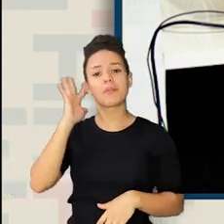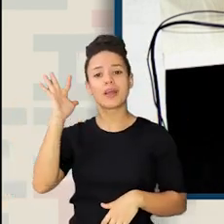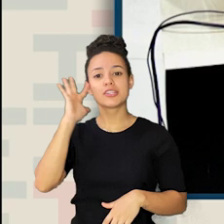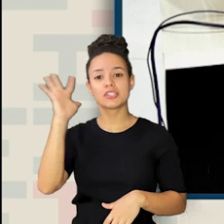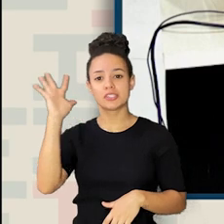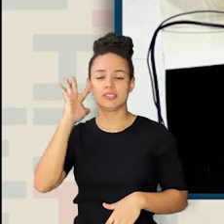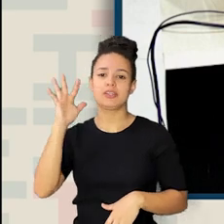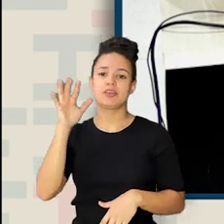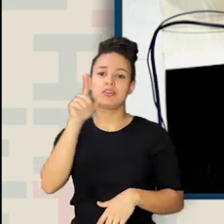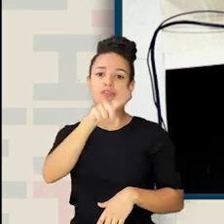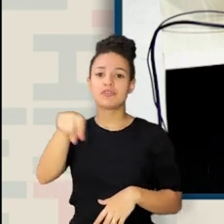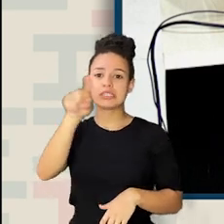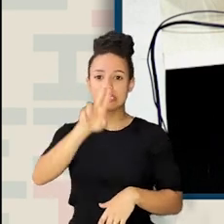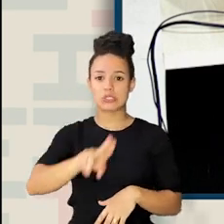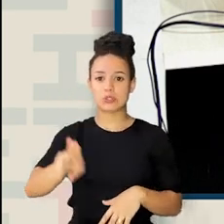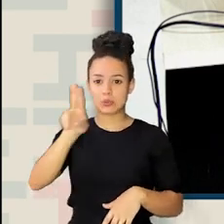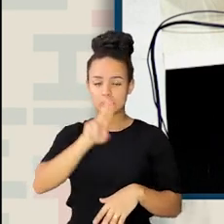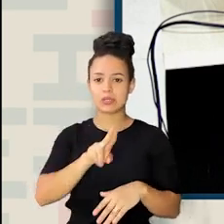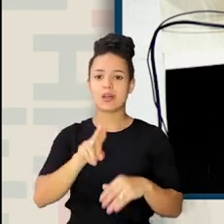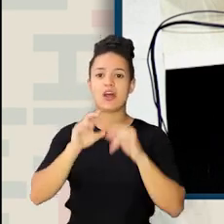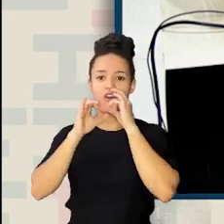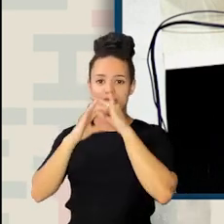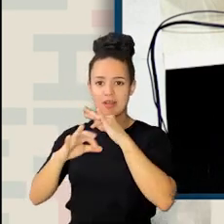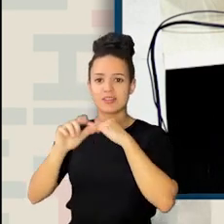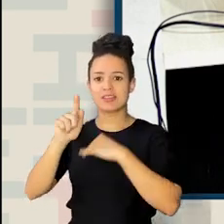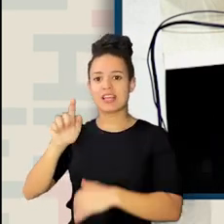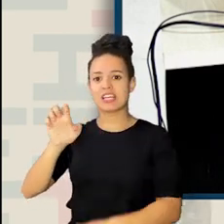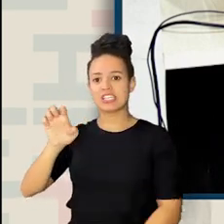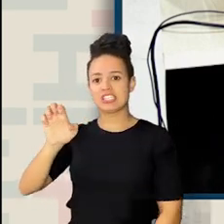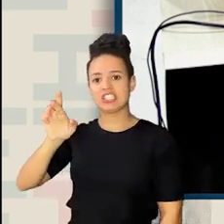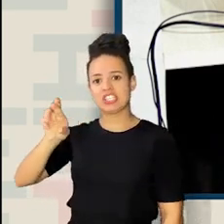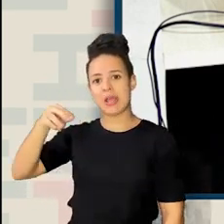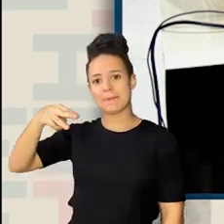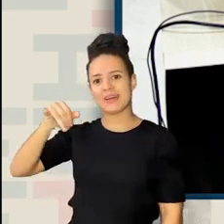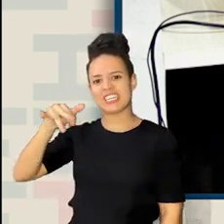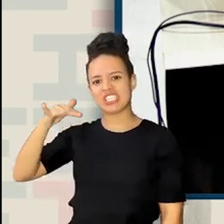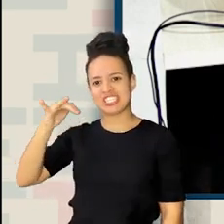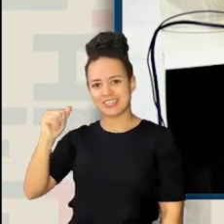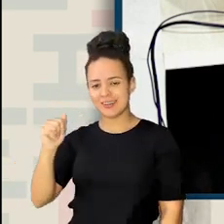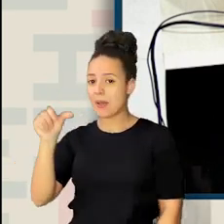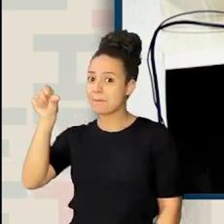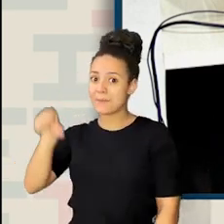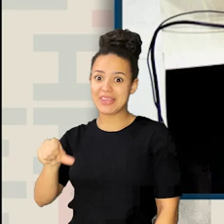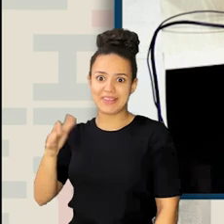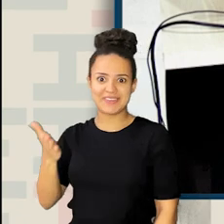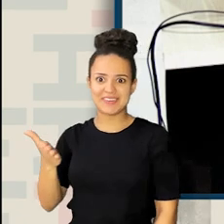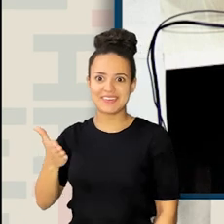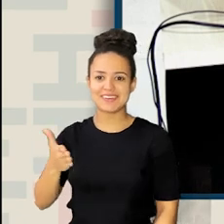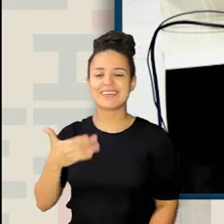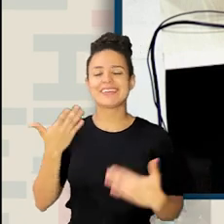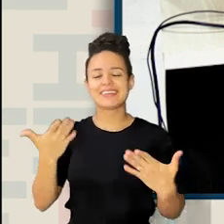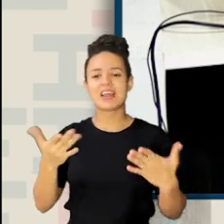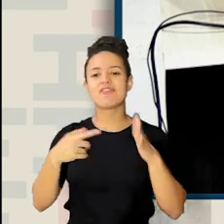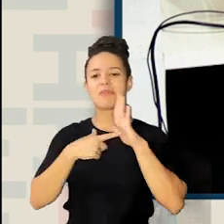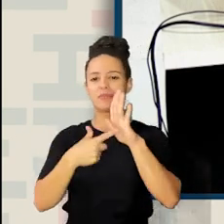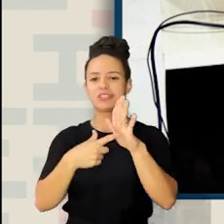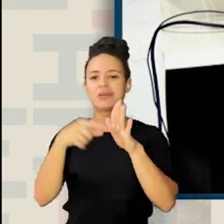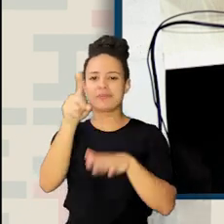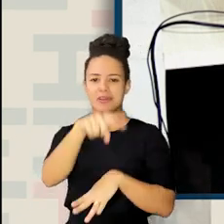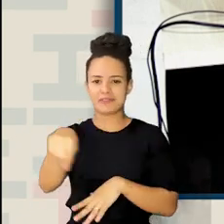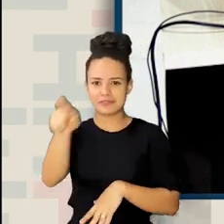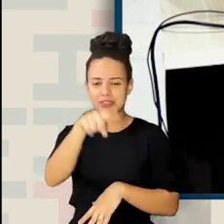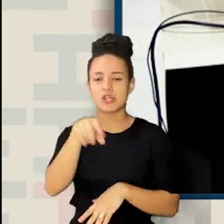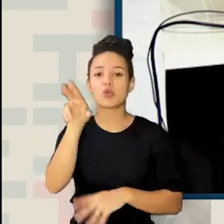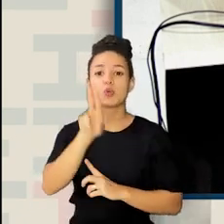Imagine, né, se você usar uma flauta germânica, né? Aí que é difícil mesmo. Então, eu vou mostrar para vocês